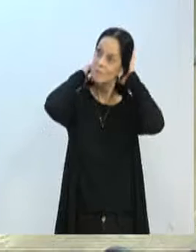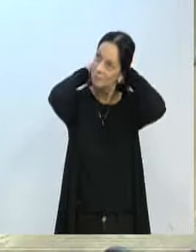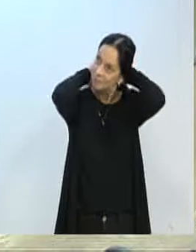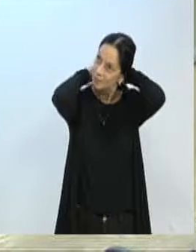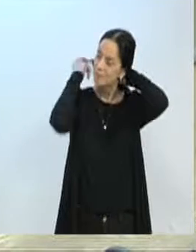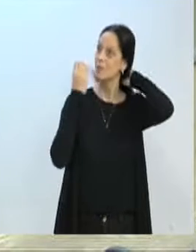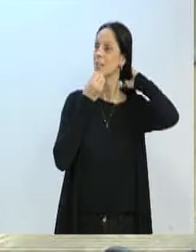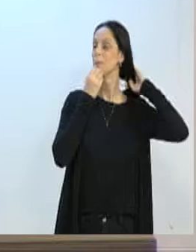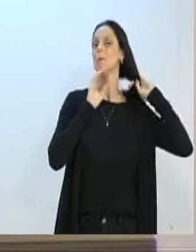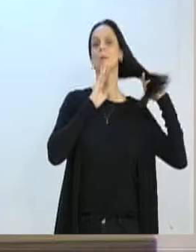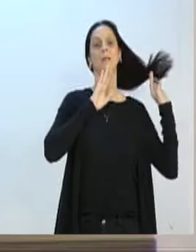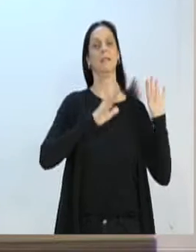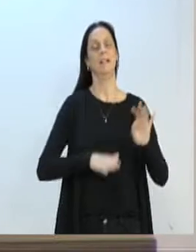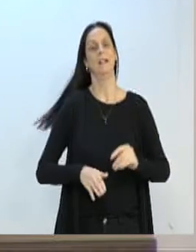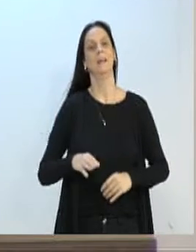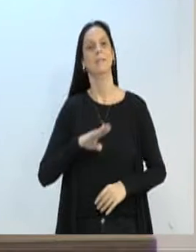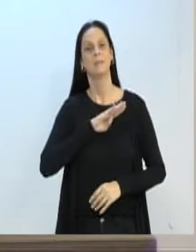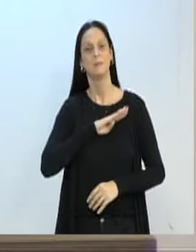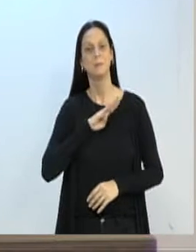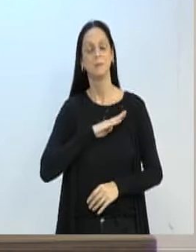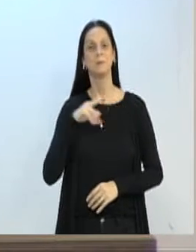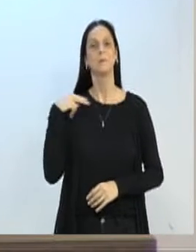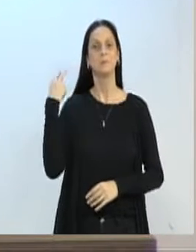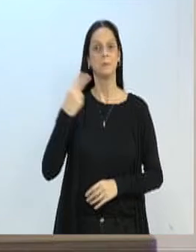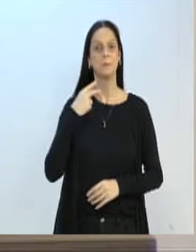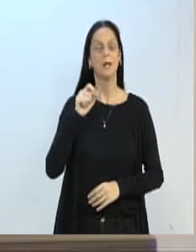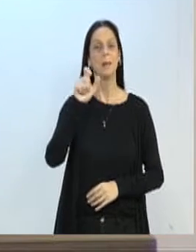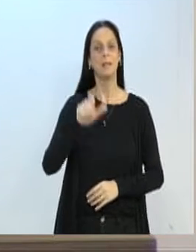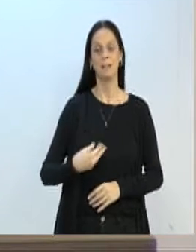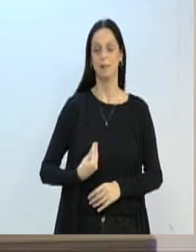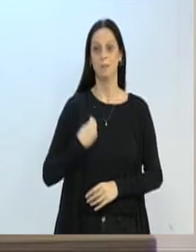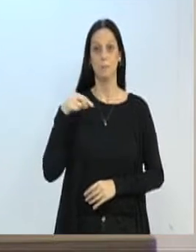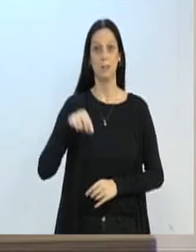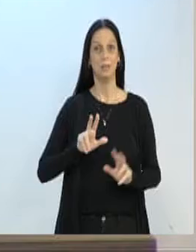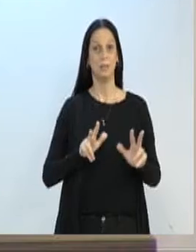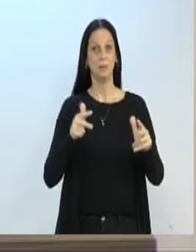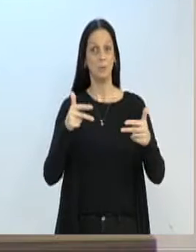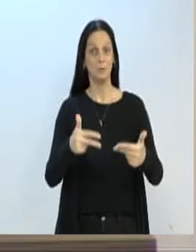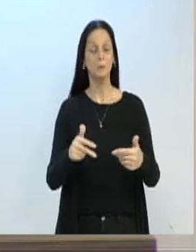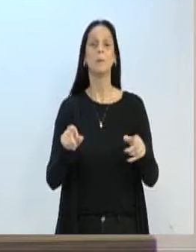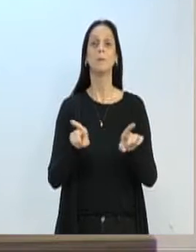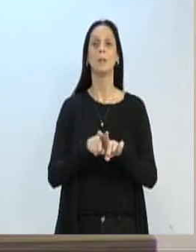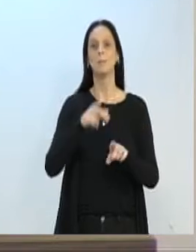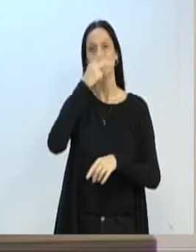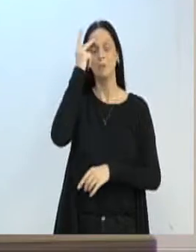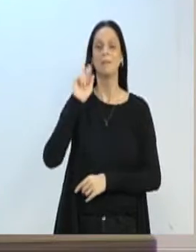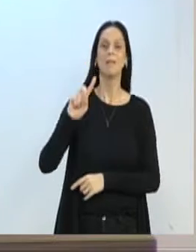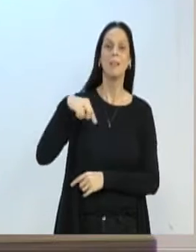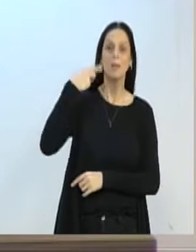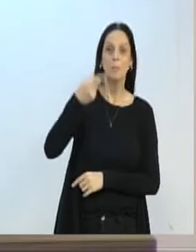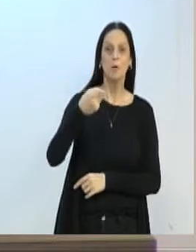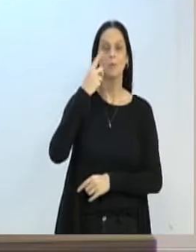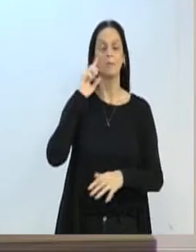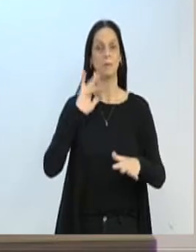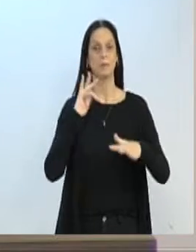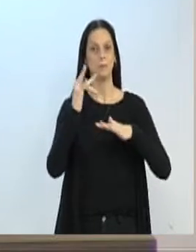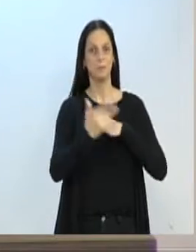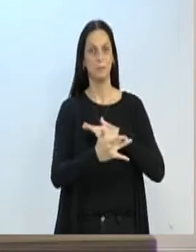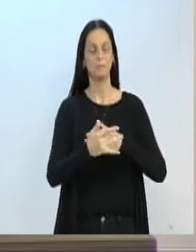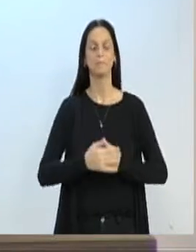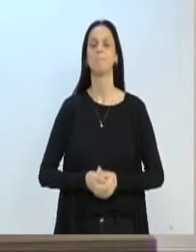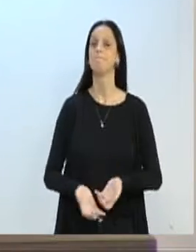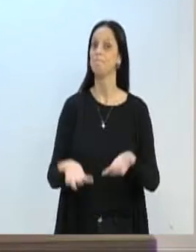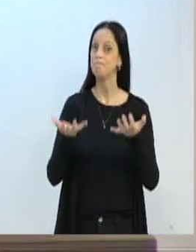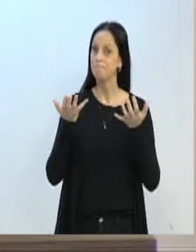Boa tarde, colegas vereadores, quem nos acompanha aqui no plenário desta casa, quem vai nos acompanhar pelas redes sociais. Eu queria,